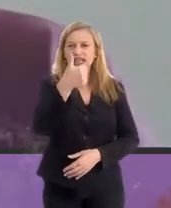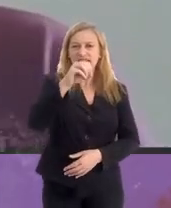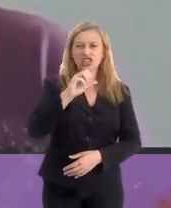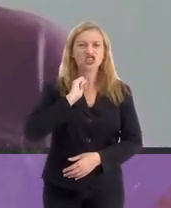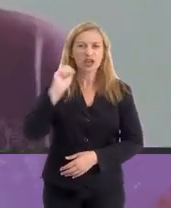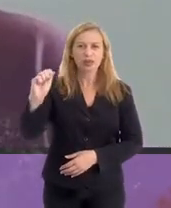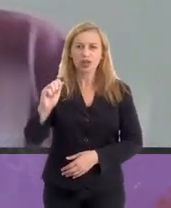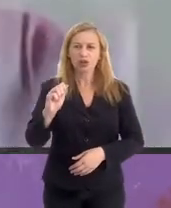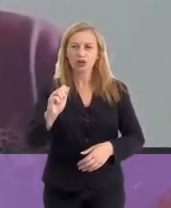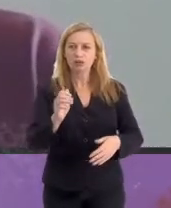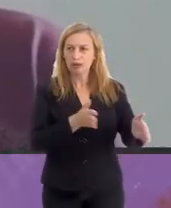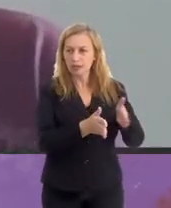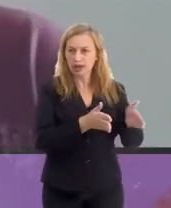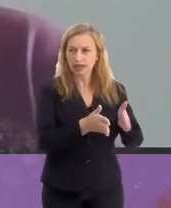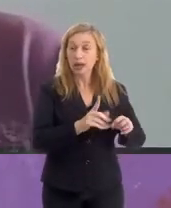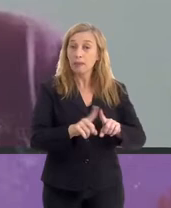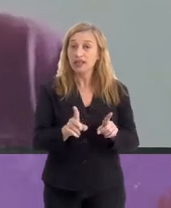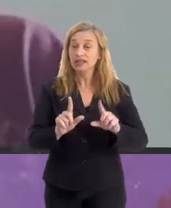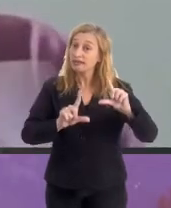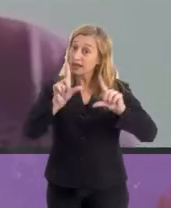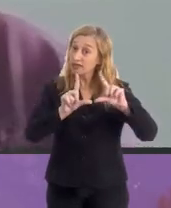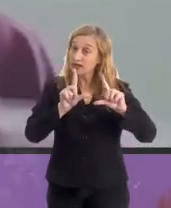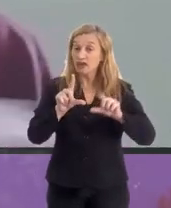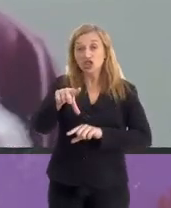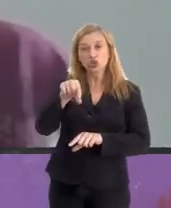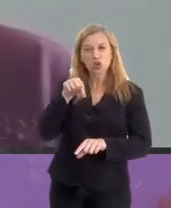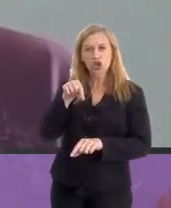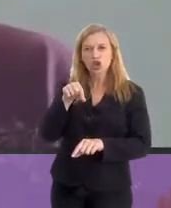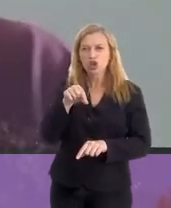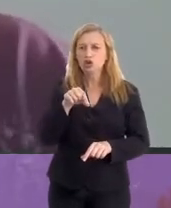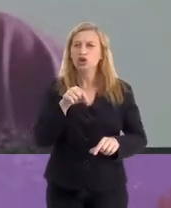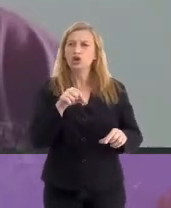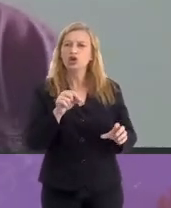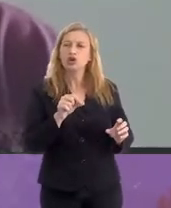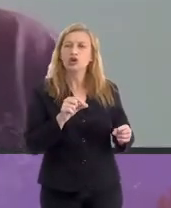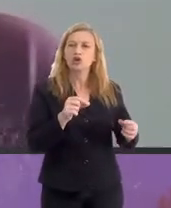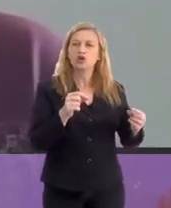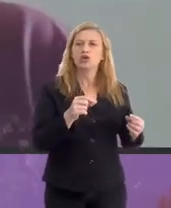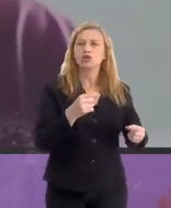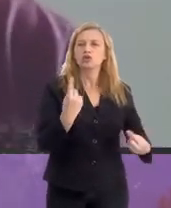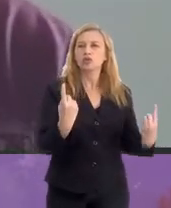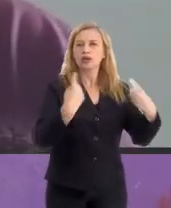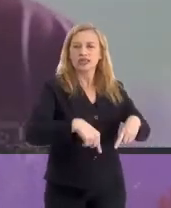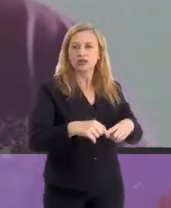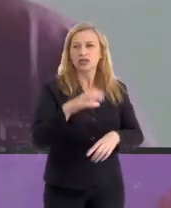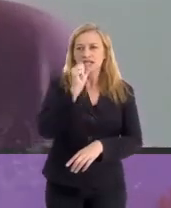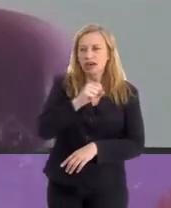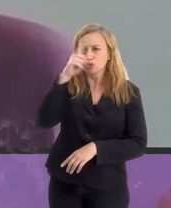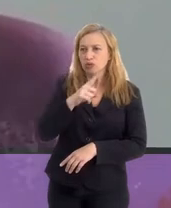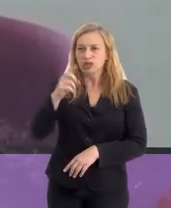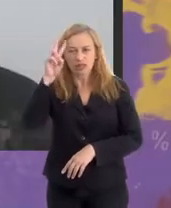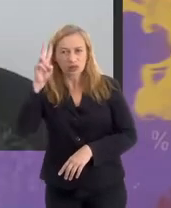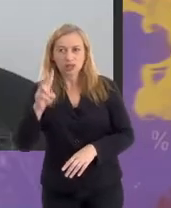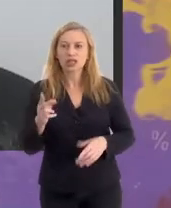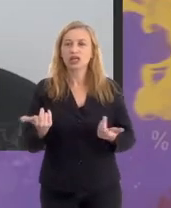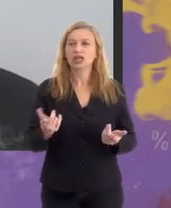no dia Dez de Abril é a data-base mas aí a TV ainda vai escolher os jogos do sábado do domingo e da própria